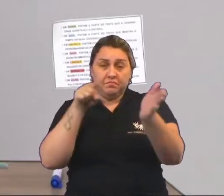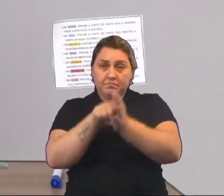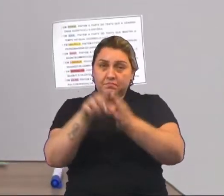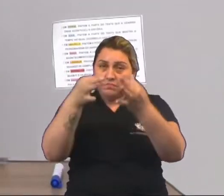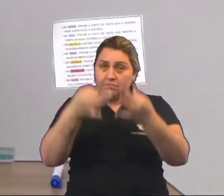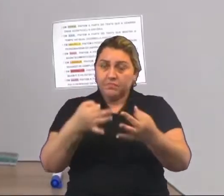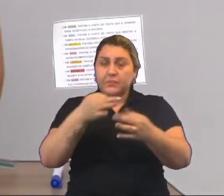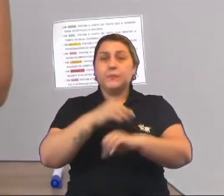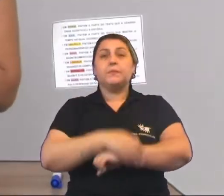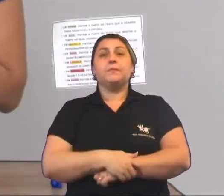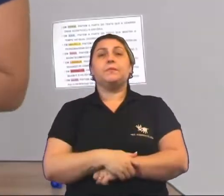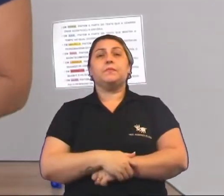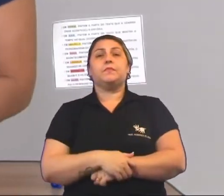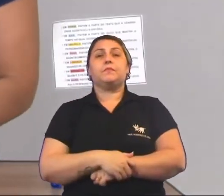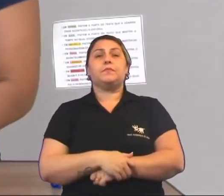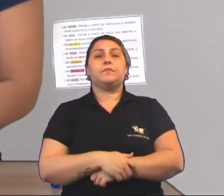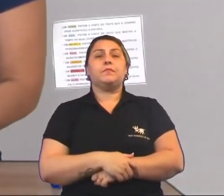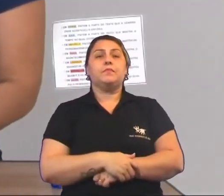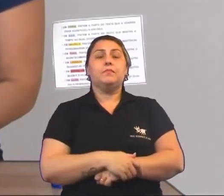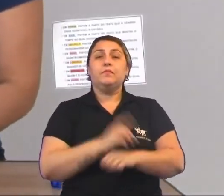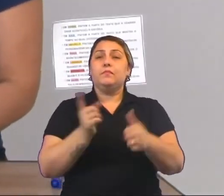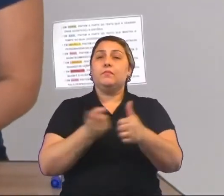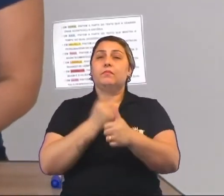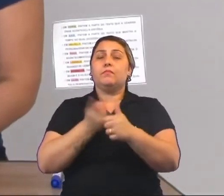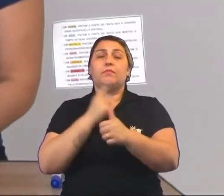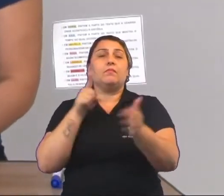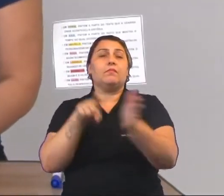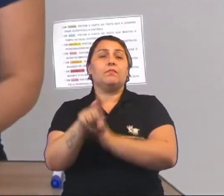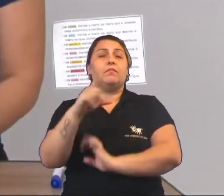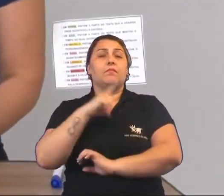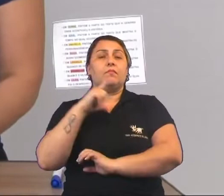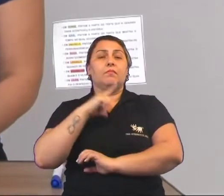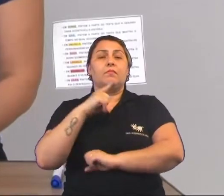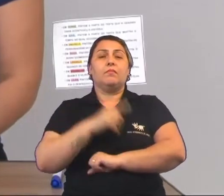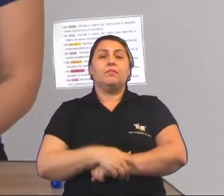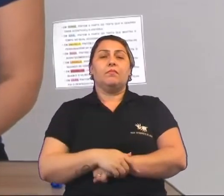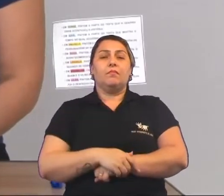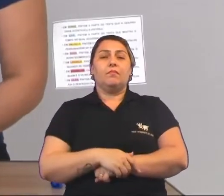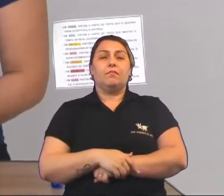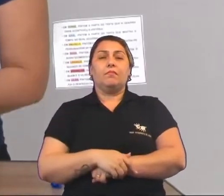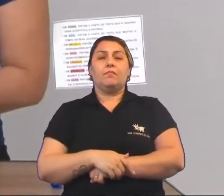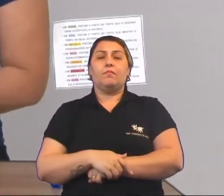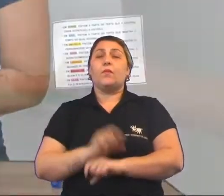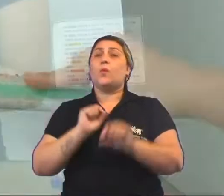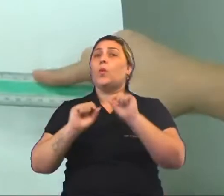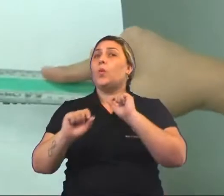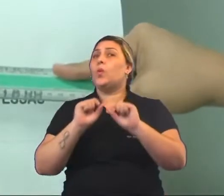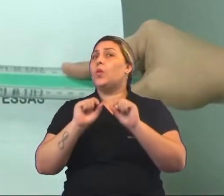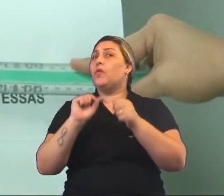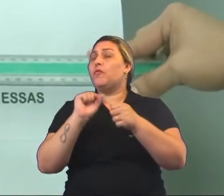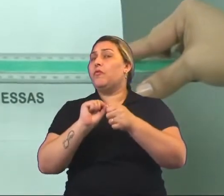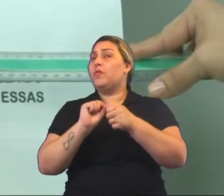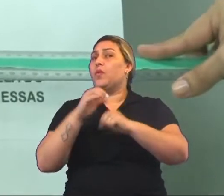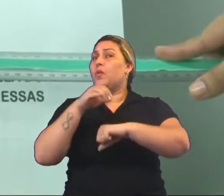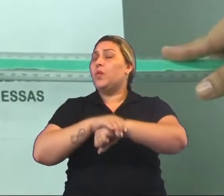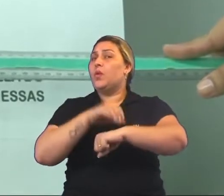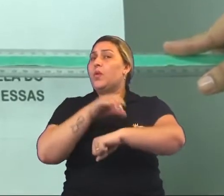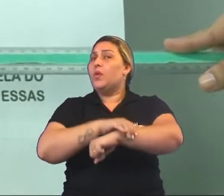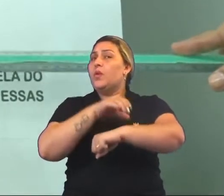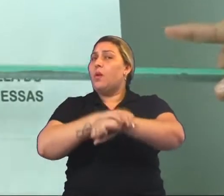perguntinhas, certo? Então vamos prosseguir. A primeira pergunta que eu tenho a vocês está aqui, ó. O que fez o